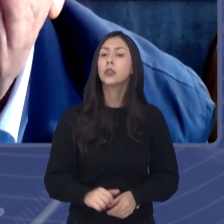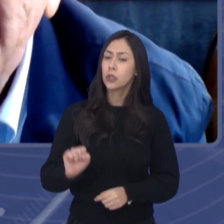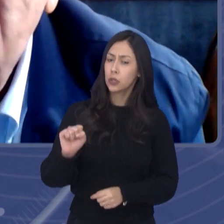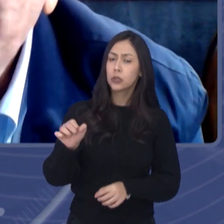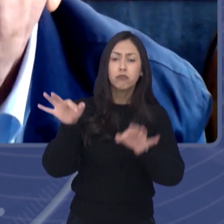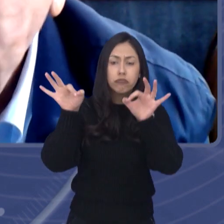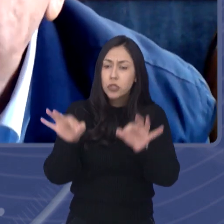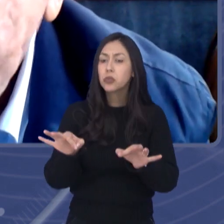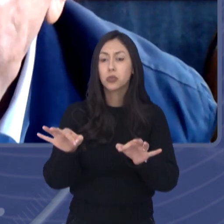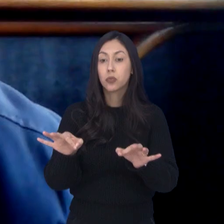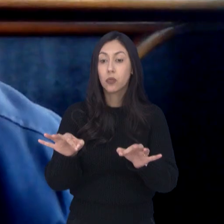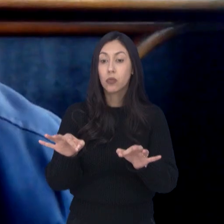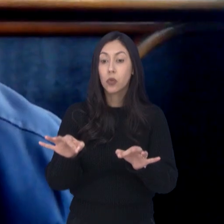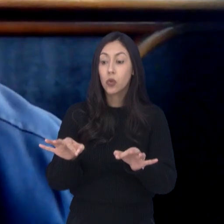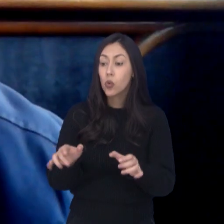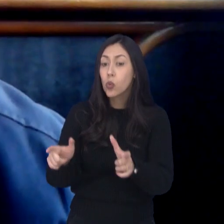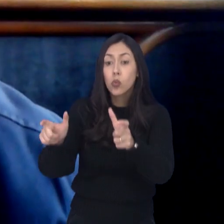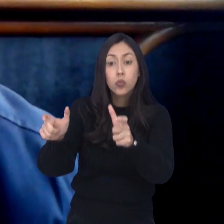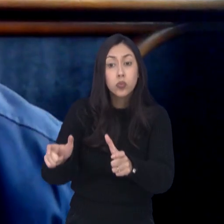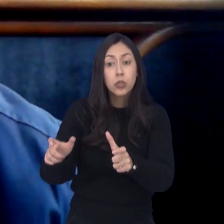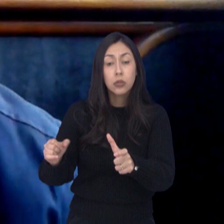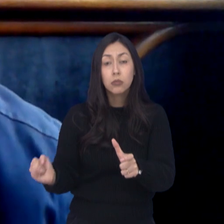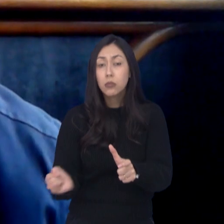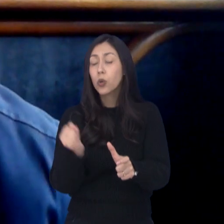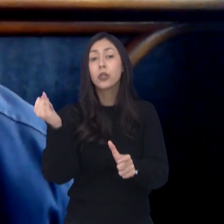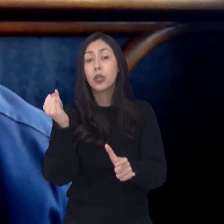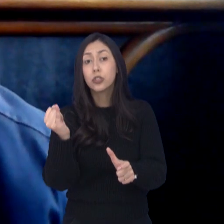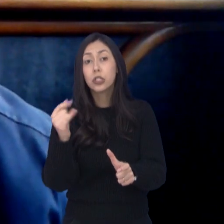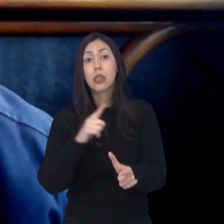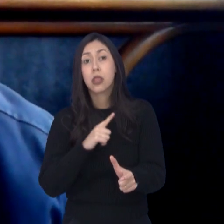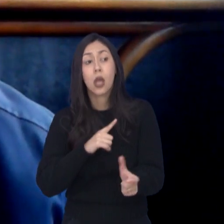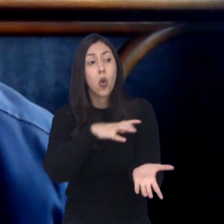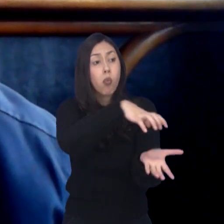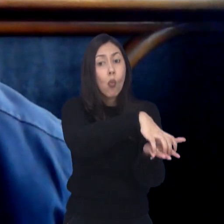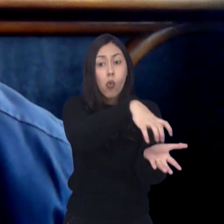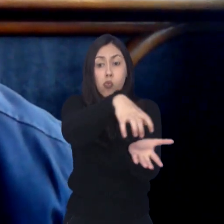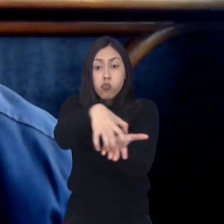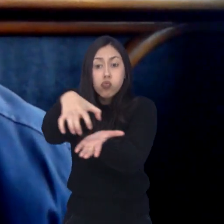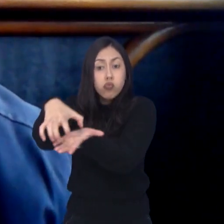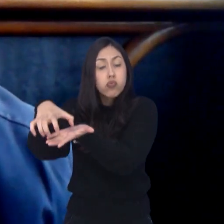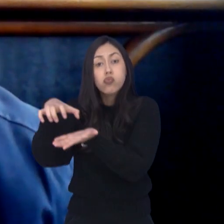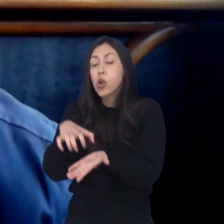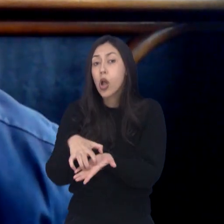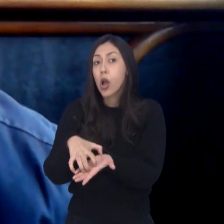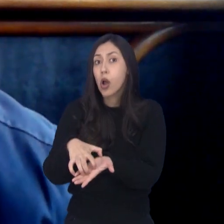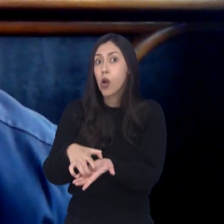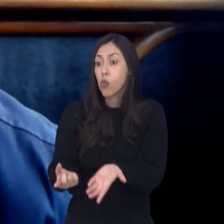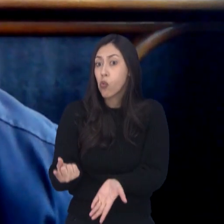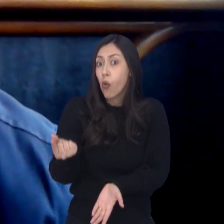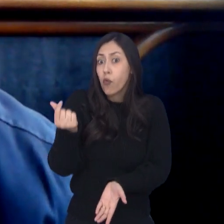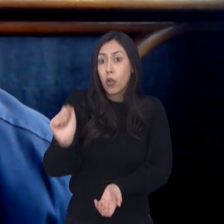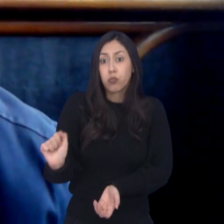Exatamente. O setor é importante, né? A gente tem setores da cidade com um valor comercial maior